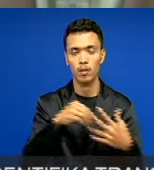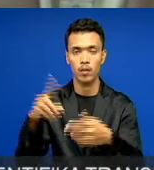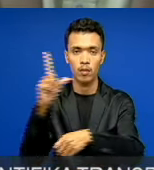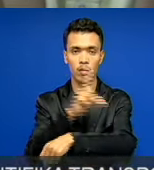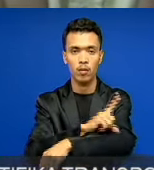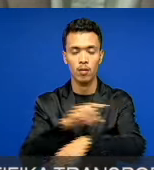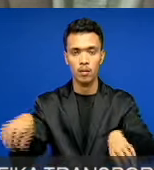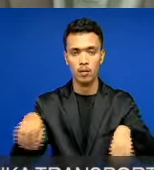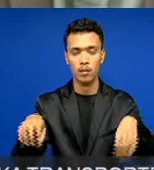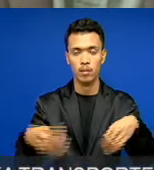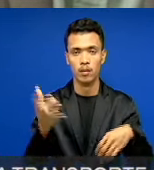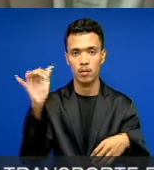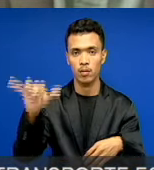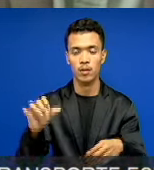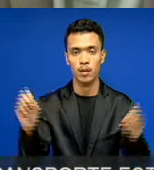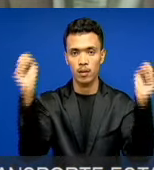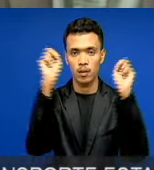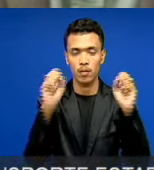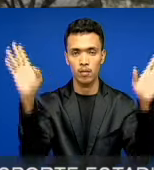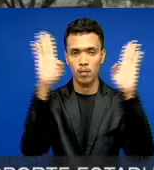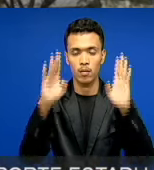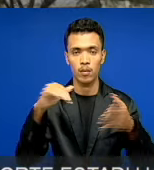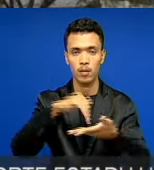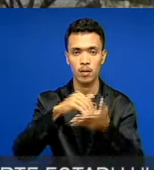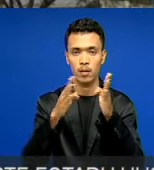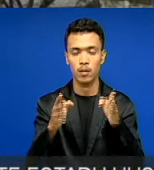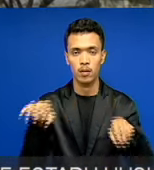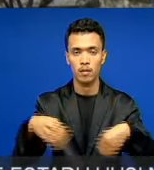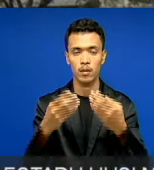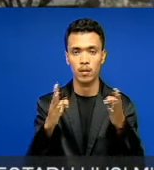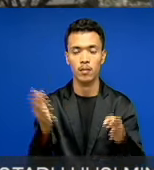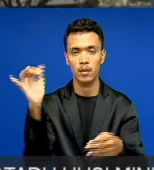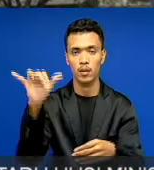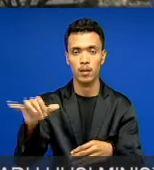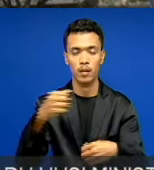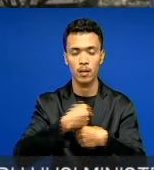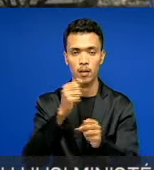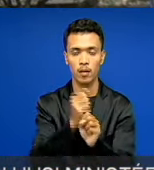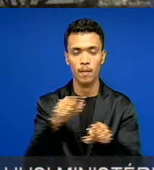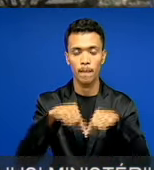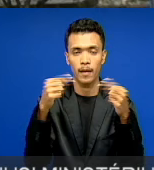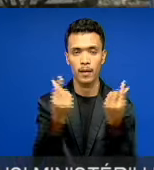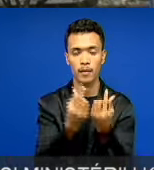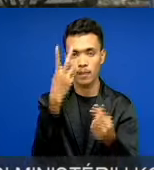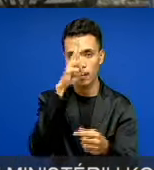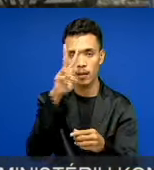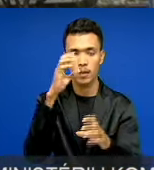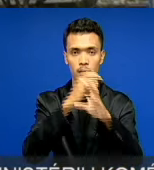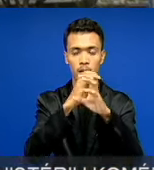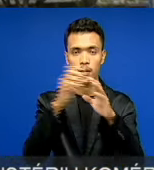será nebe bele sábado domingo mos estaf ser halo ela. Antes né, equipa conjunta halo apreensão para transporte